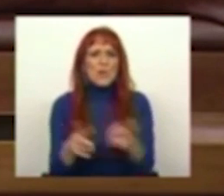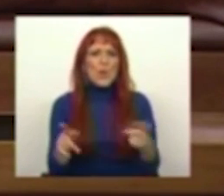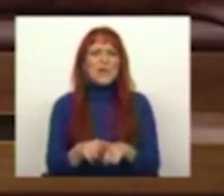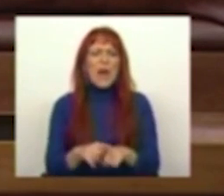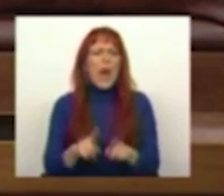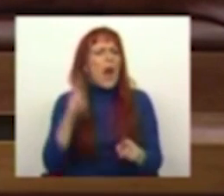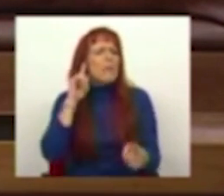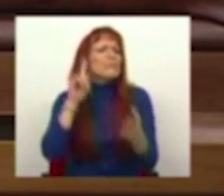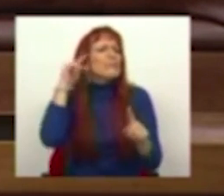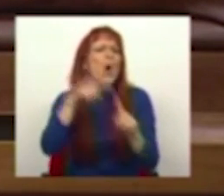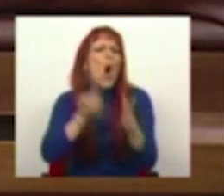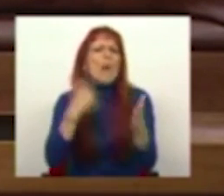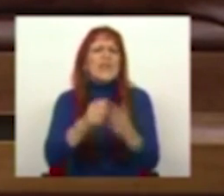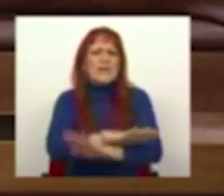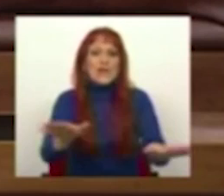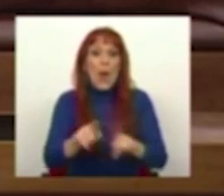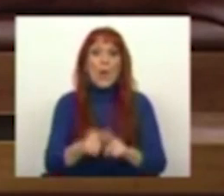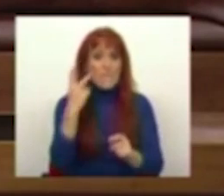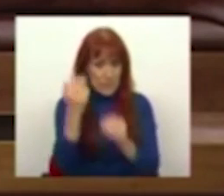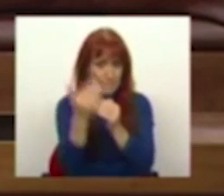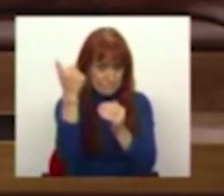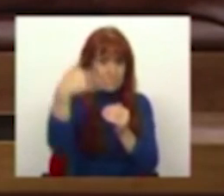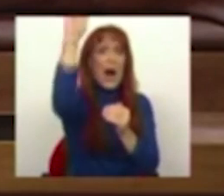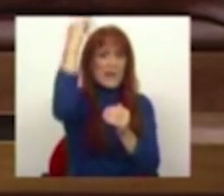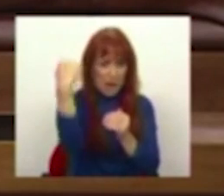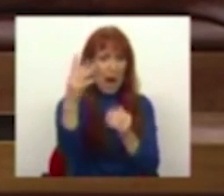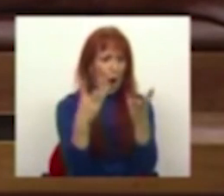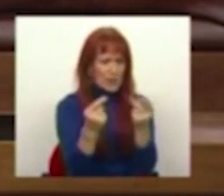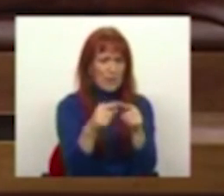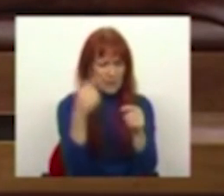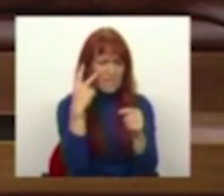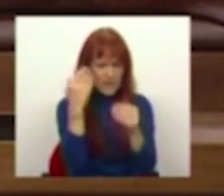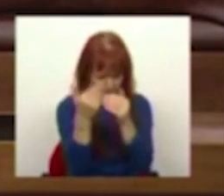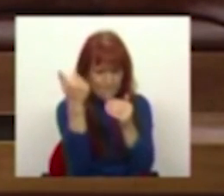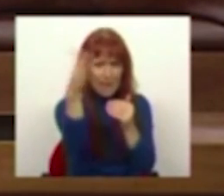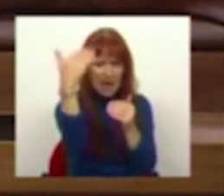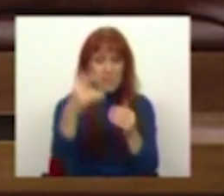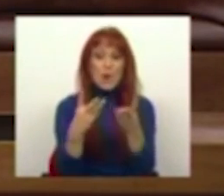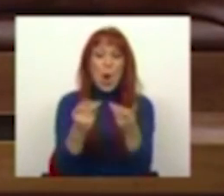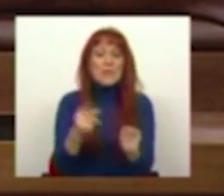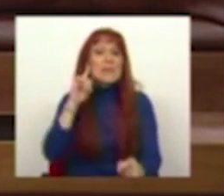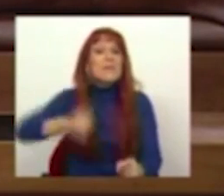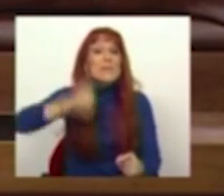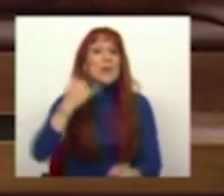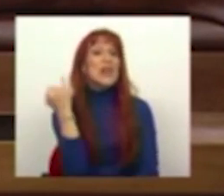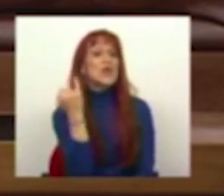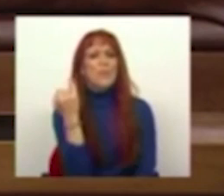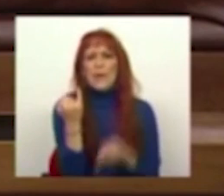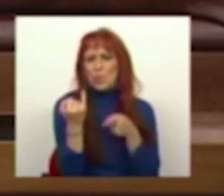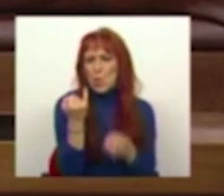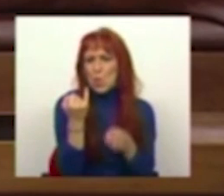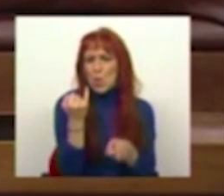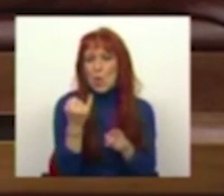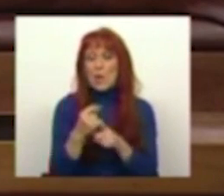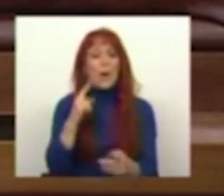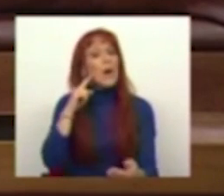si próprio. Há mesmo mais vida para além do orçamento, e o orçamento é sobretudo um instrumento